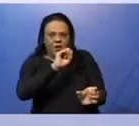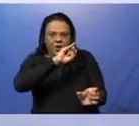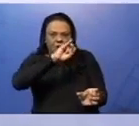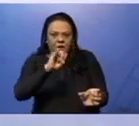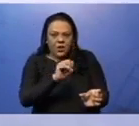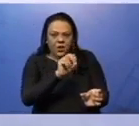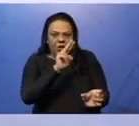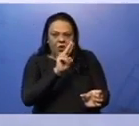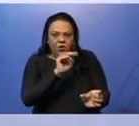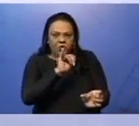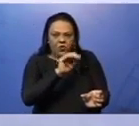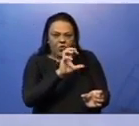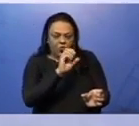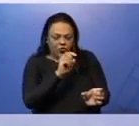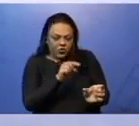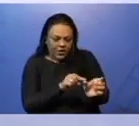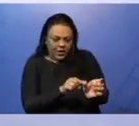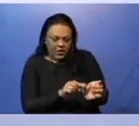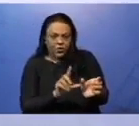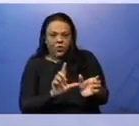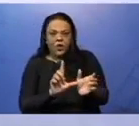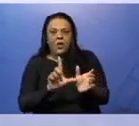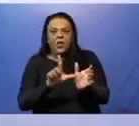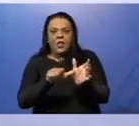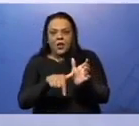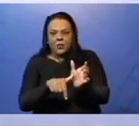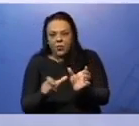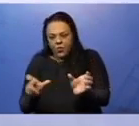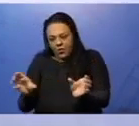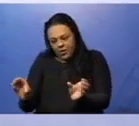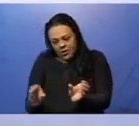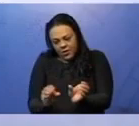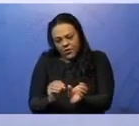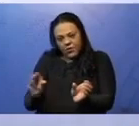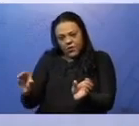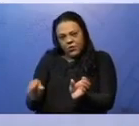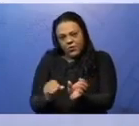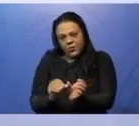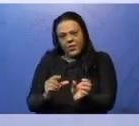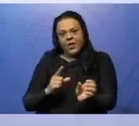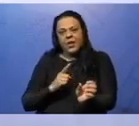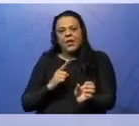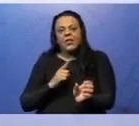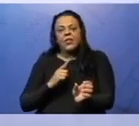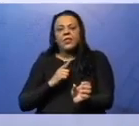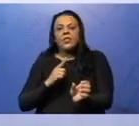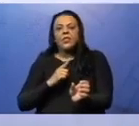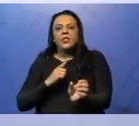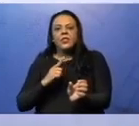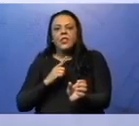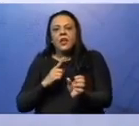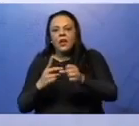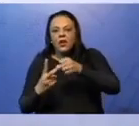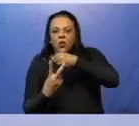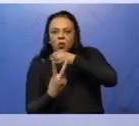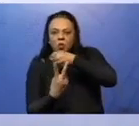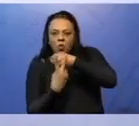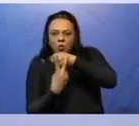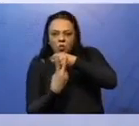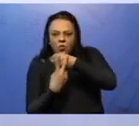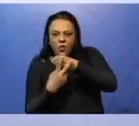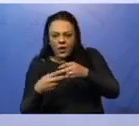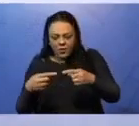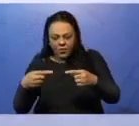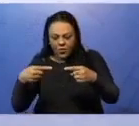predicado, certo? E como que vai ser esse predicado? Ele vai começar com o meu verbo de ligação e depois ele vai aparecer o meu